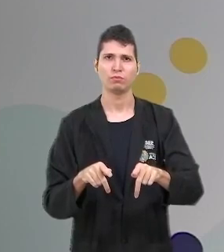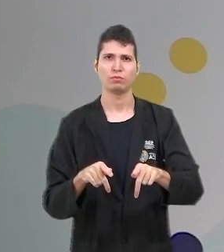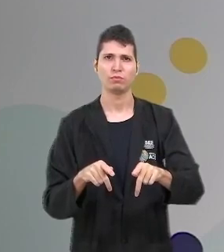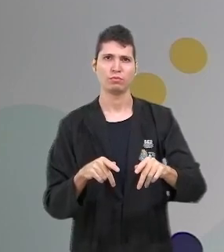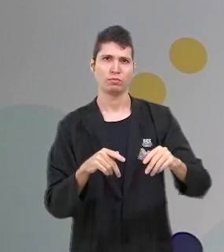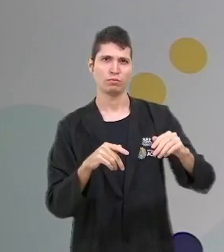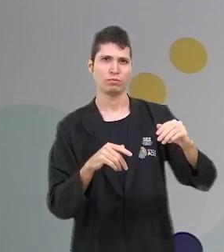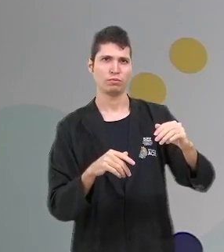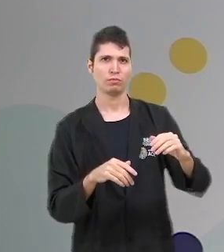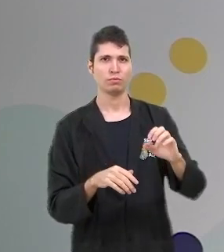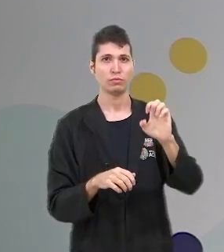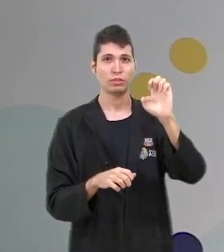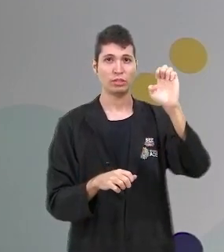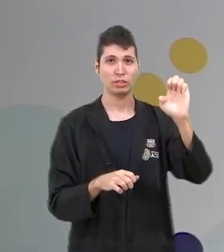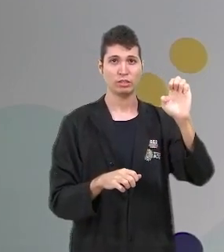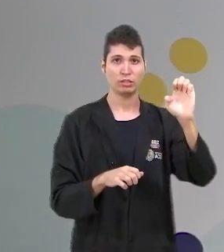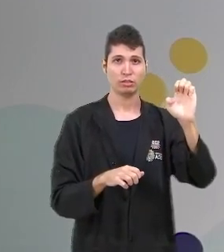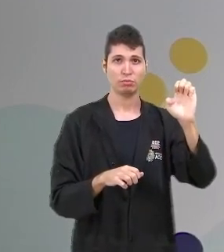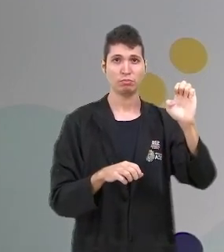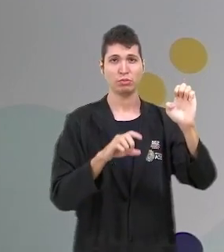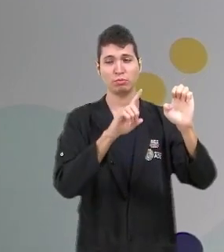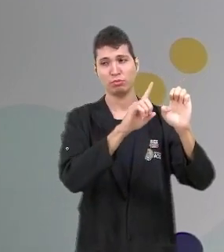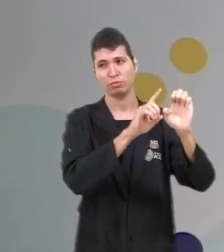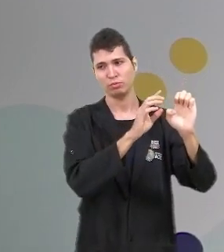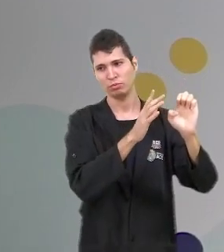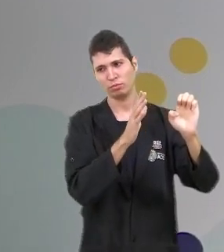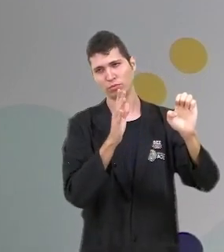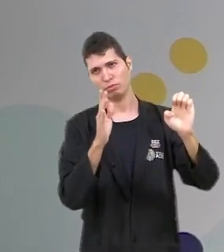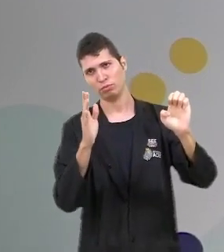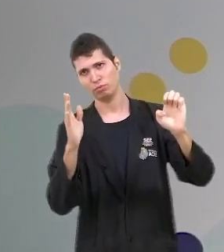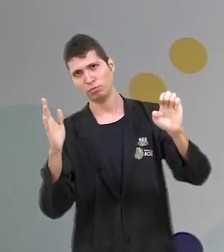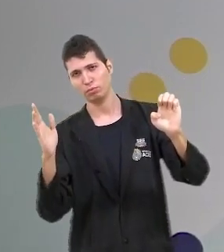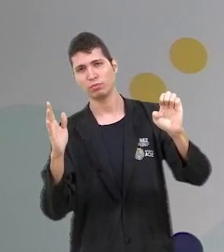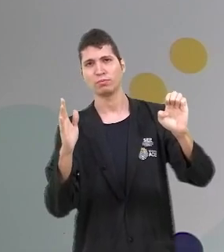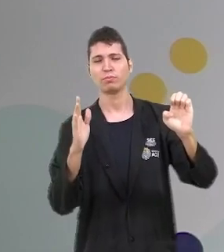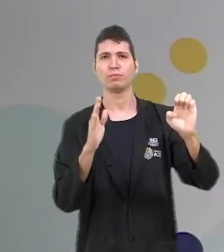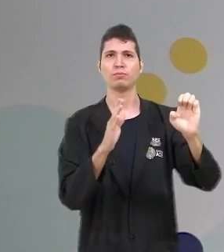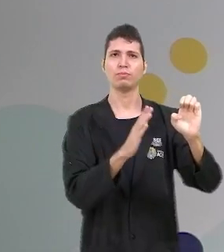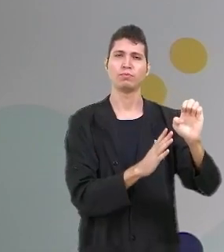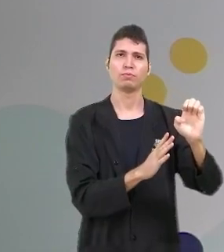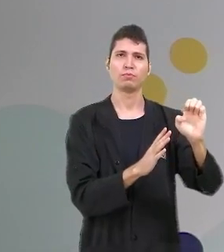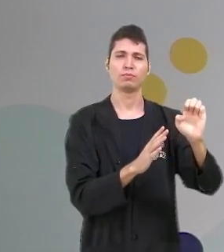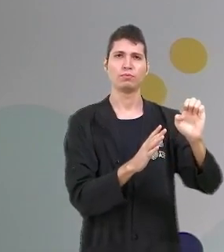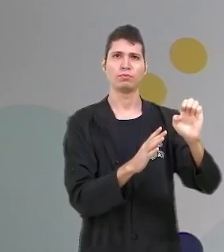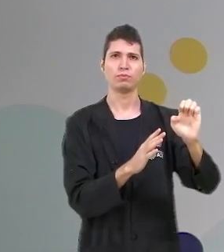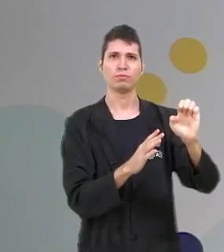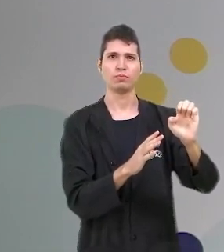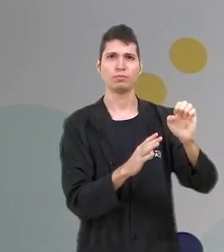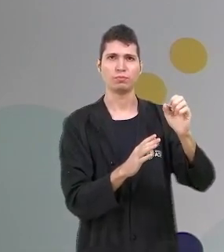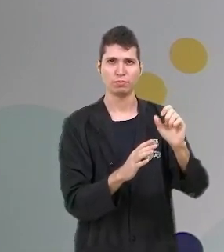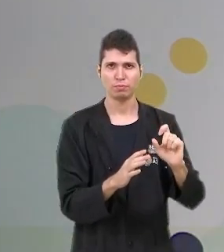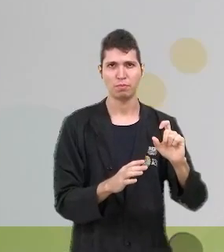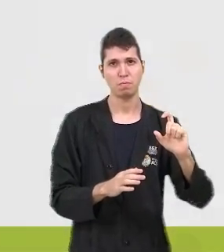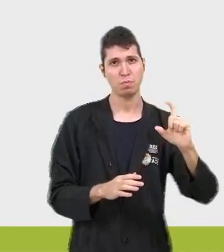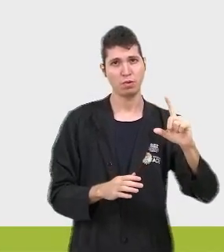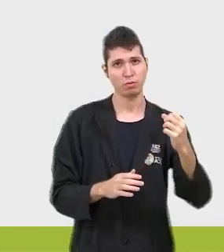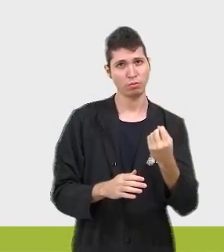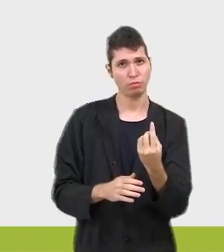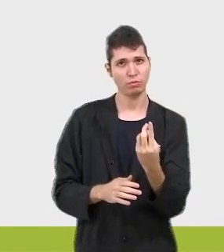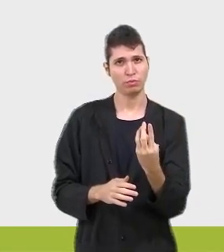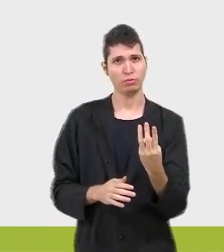atômico da esquerda para a direita. Então, quanto maior for a